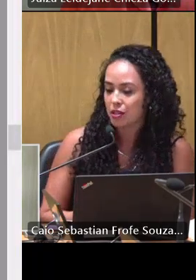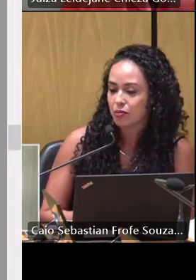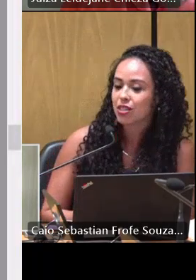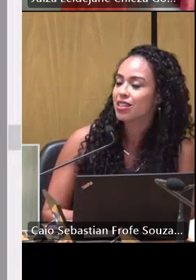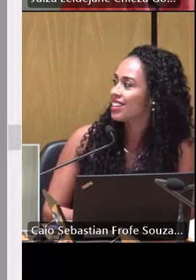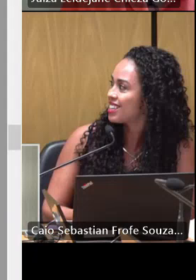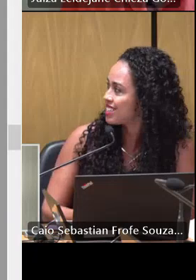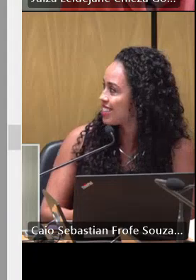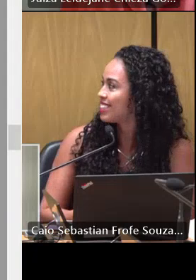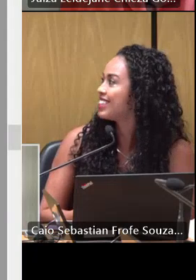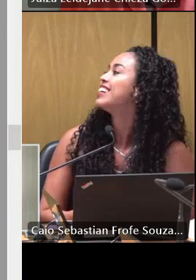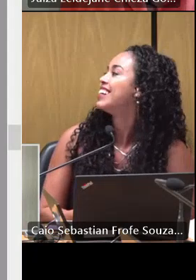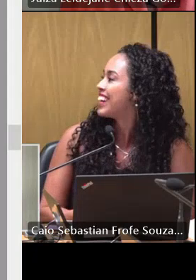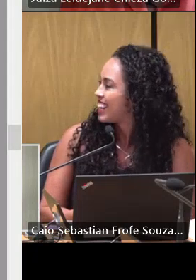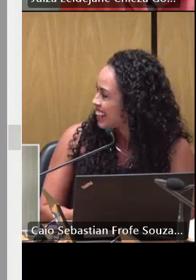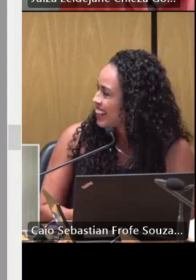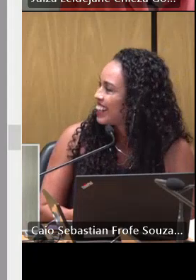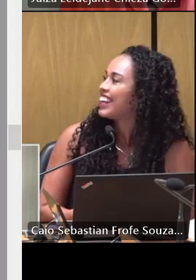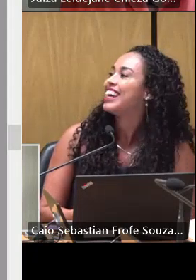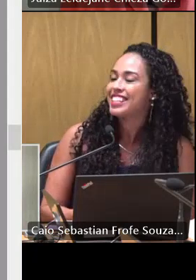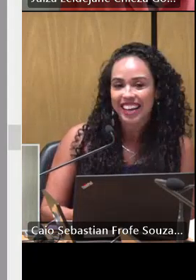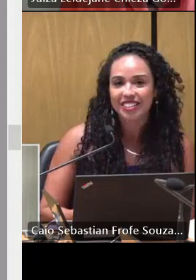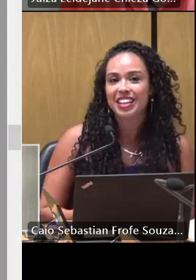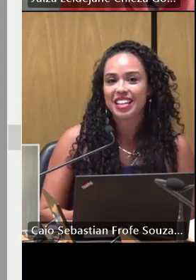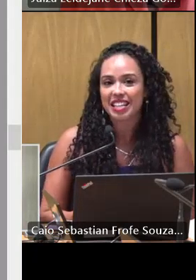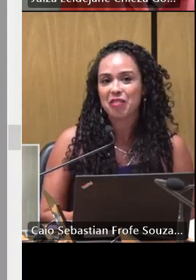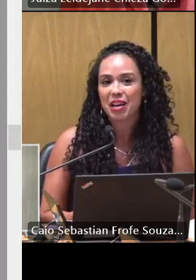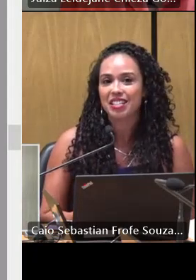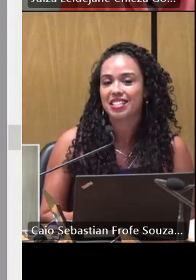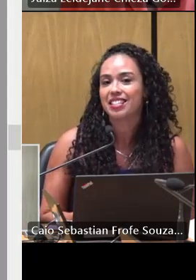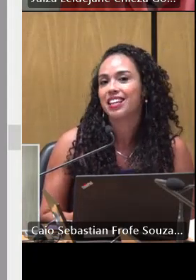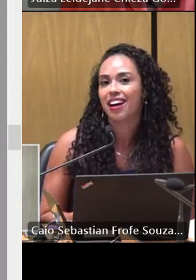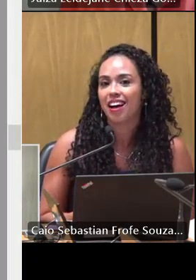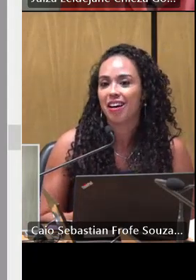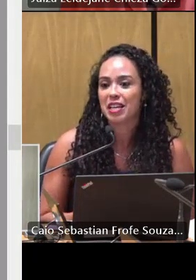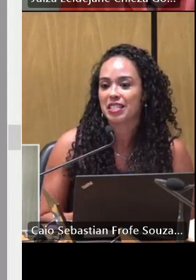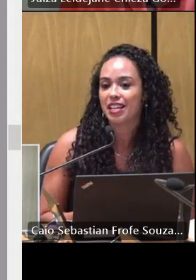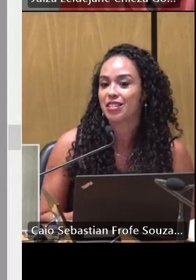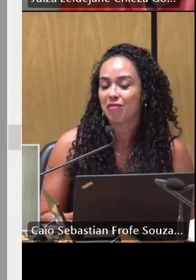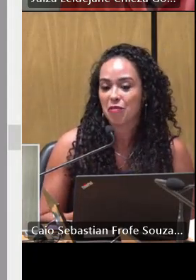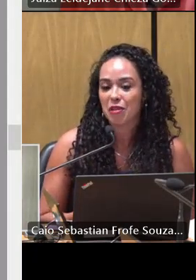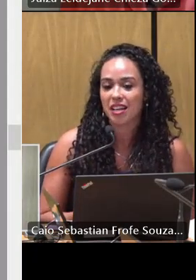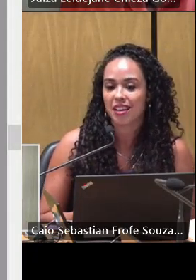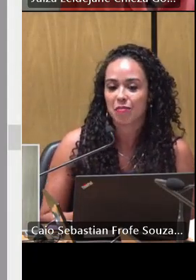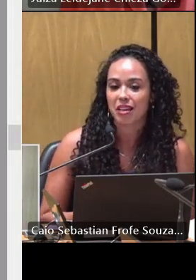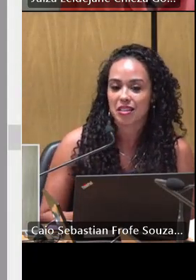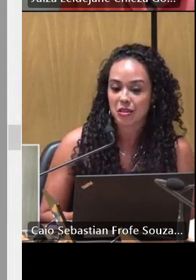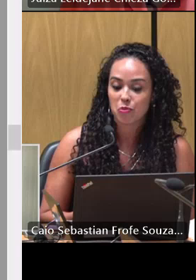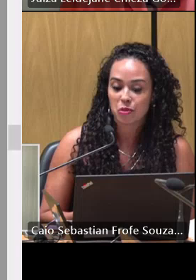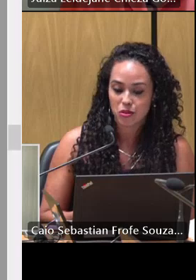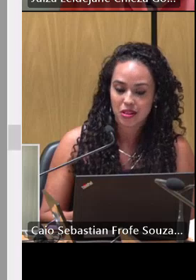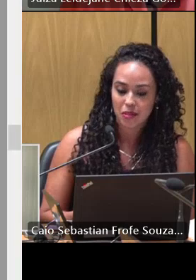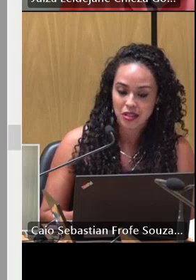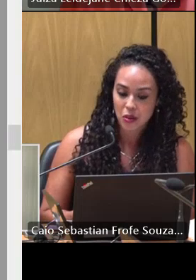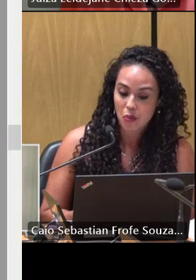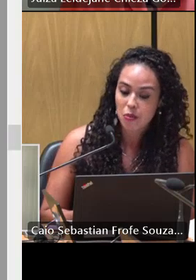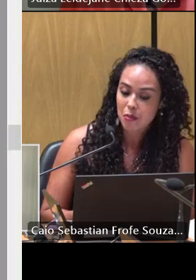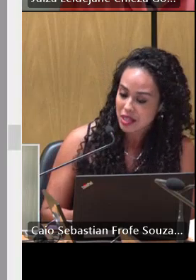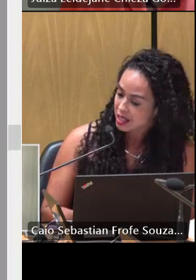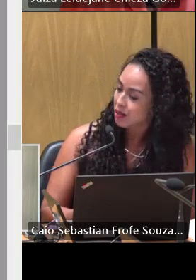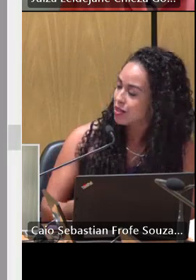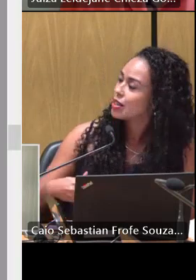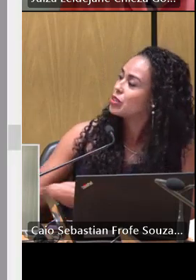diversas pesquisas exato exatamente assim a a Mercedes a família né guimares assumiu justamente isso